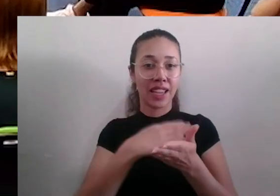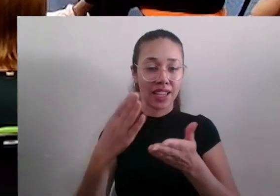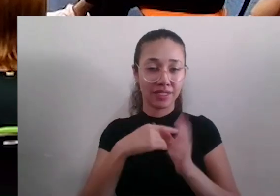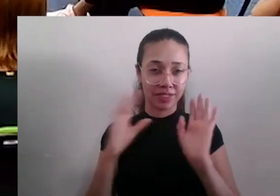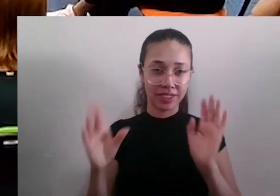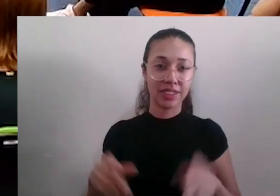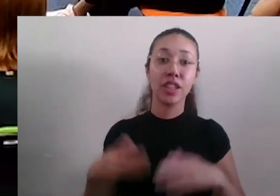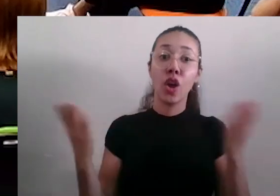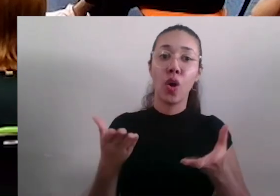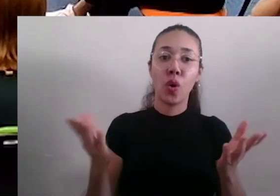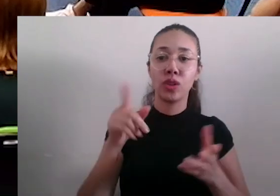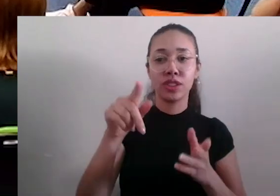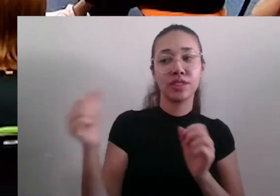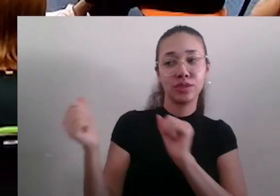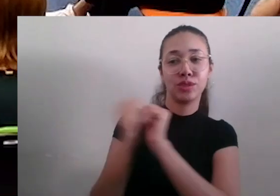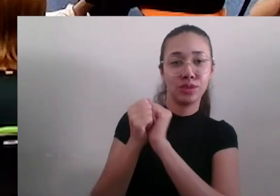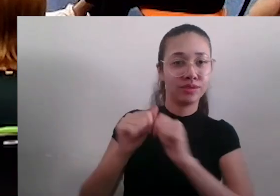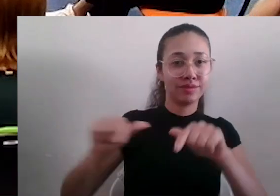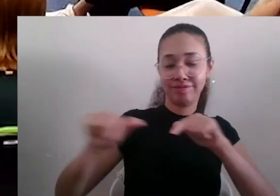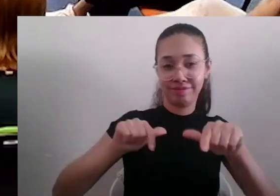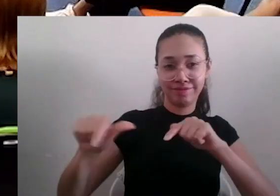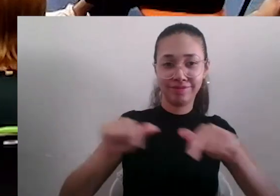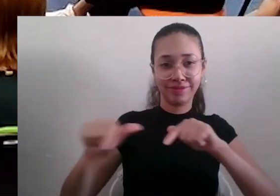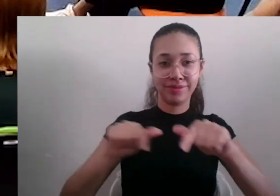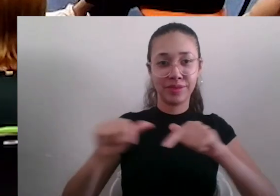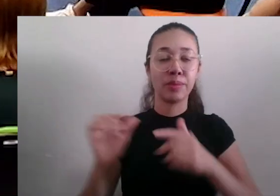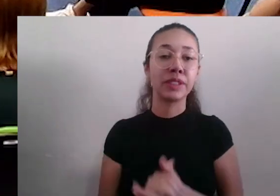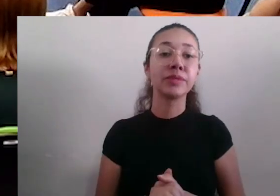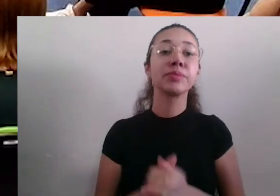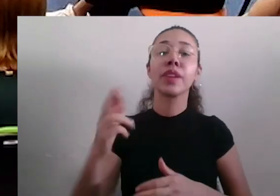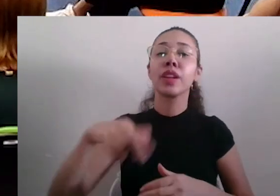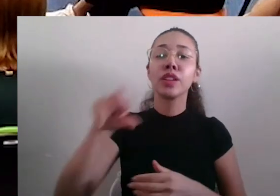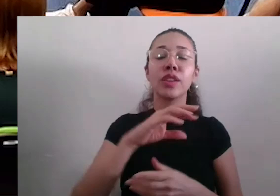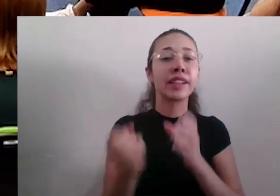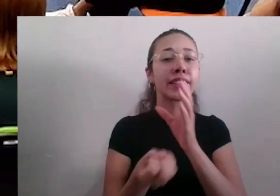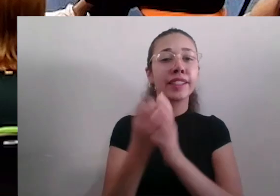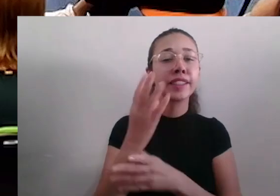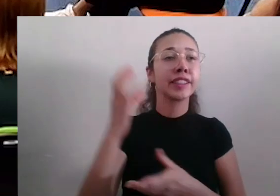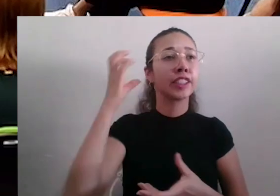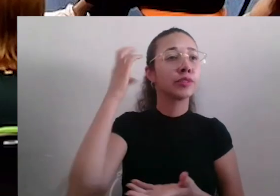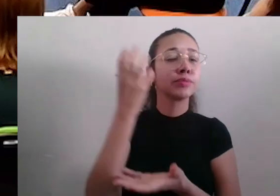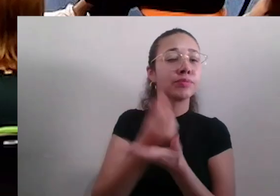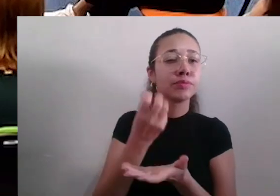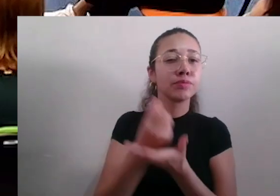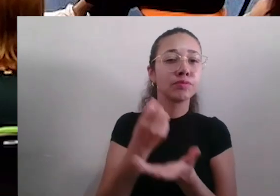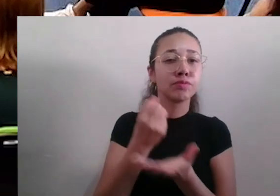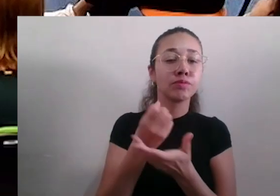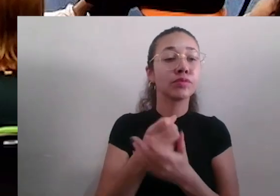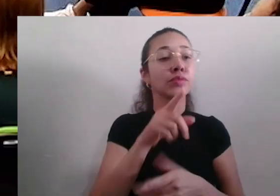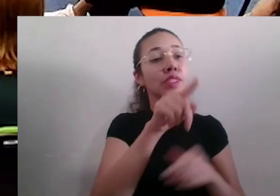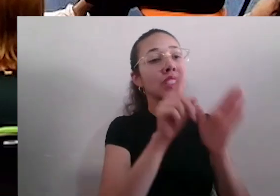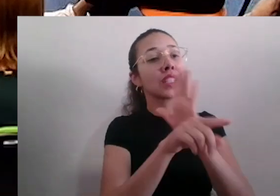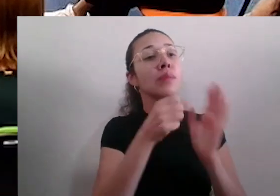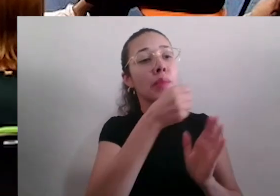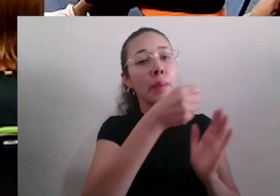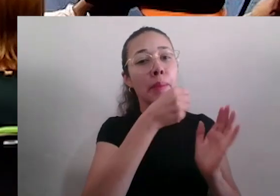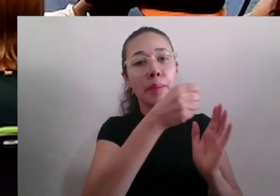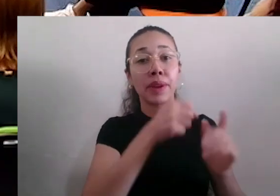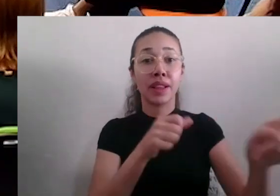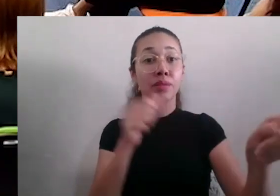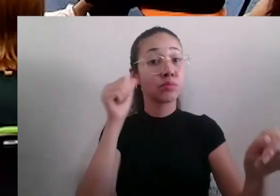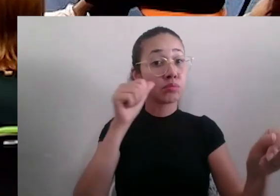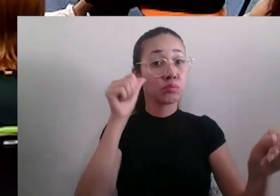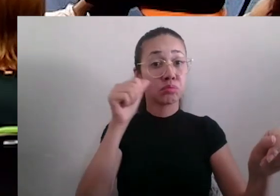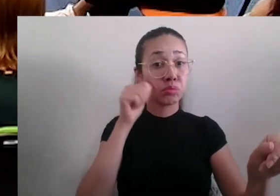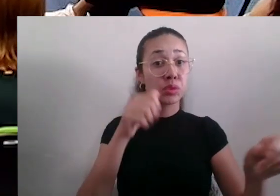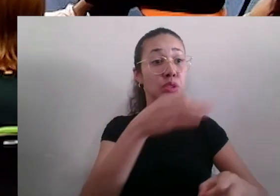na na novelo a gente tava fazendo esse podcast eh em que a gente entrevistava mulheres inclusive do Judiciário mulheres